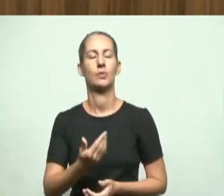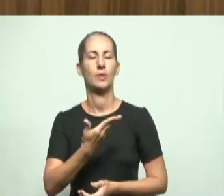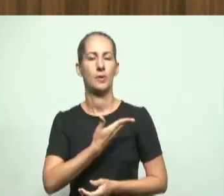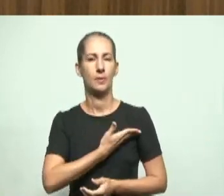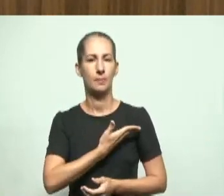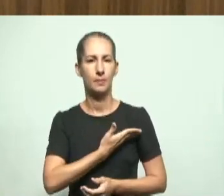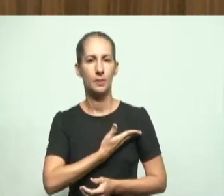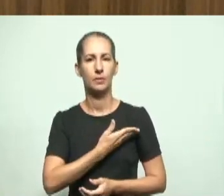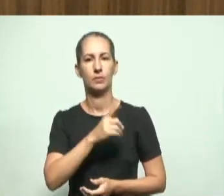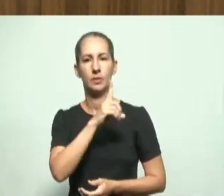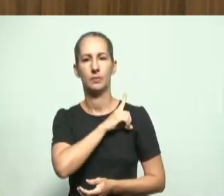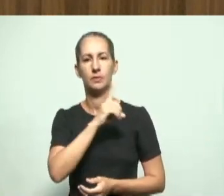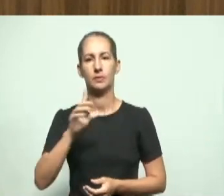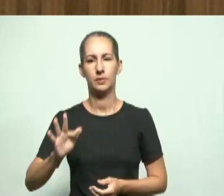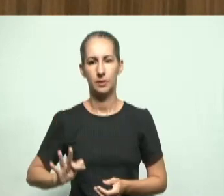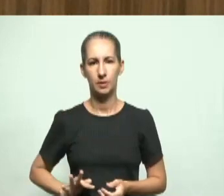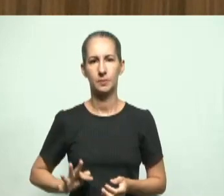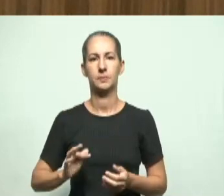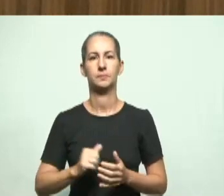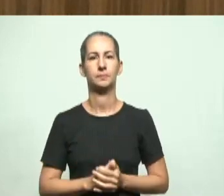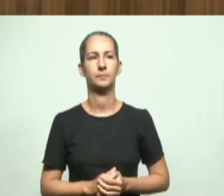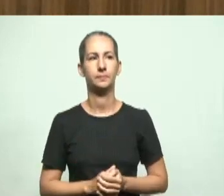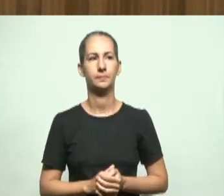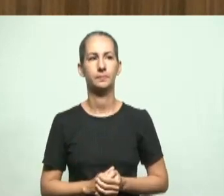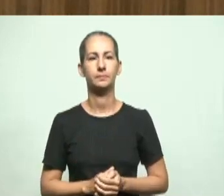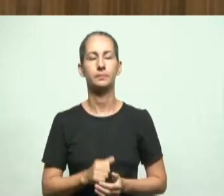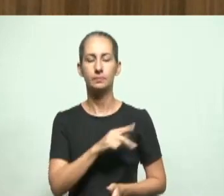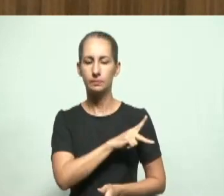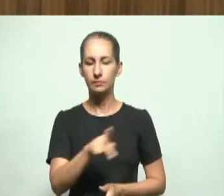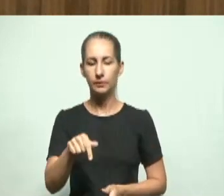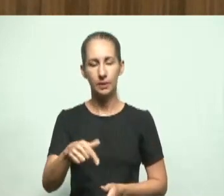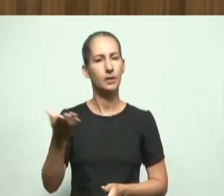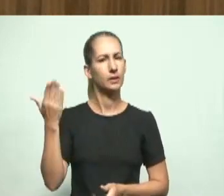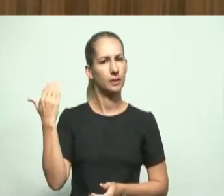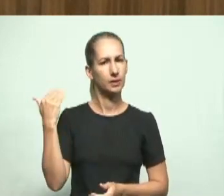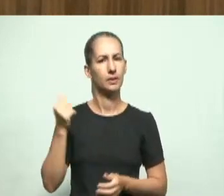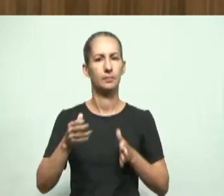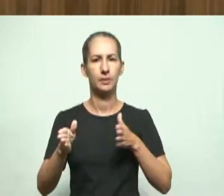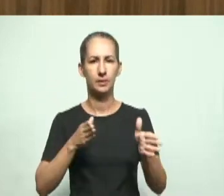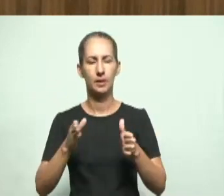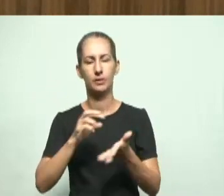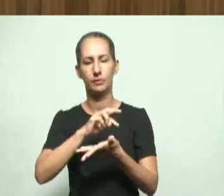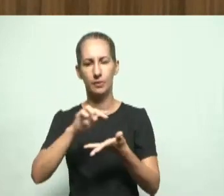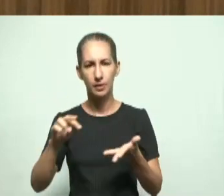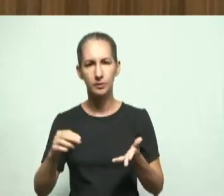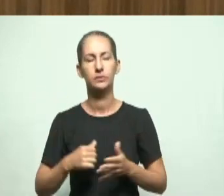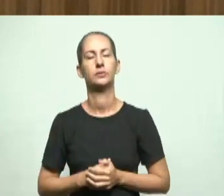amigo, deputado federal, que foi presidente dessa casa por vários mandatos, vereador aqui,